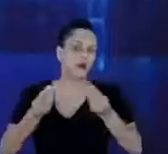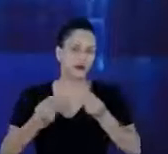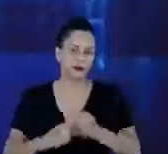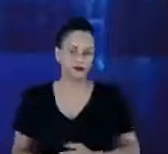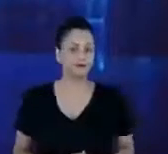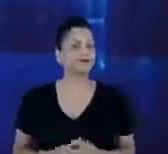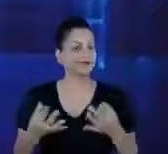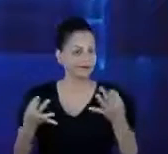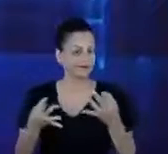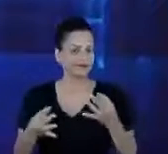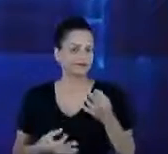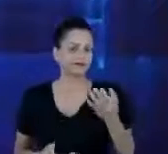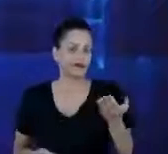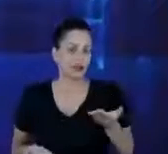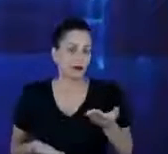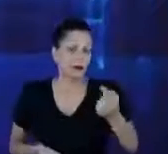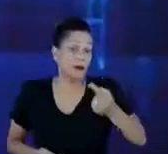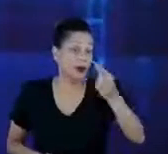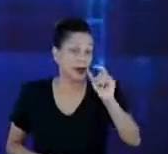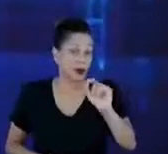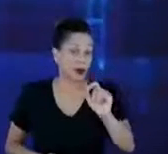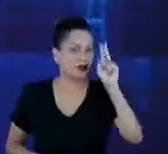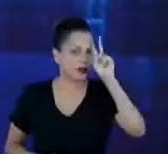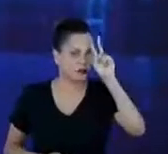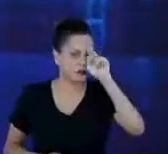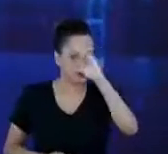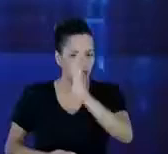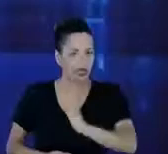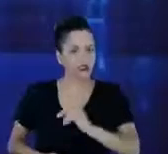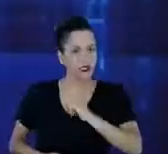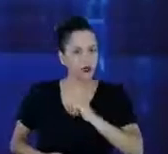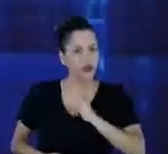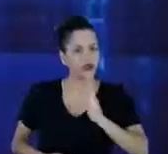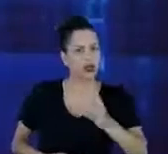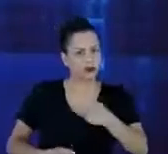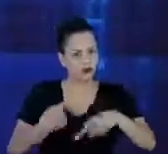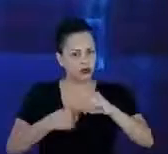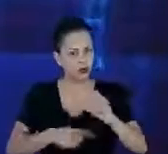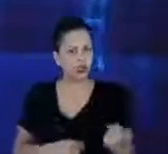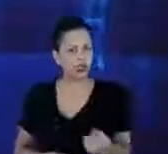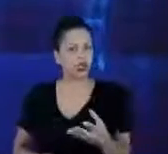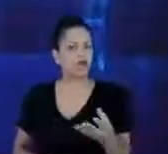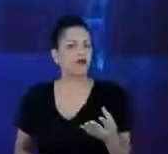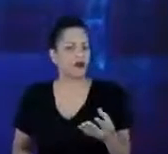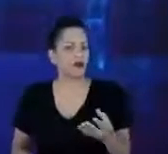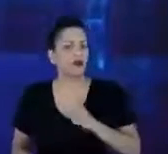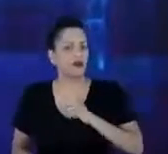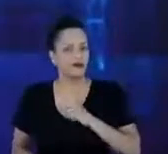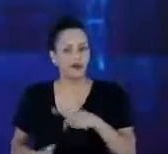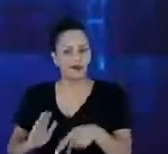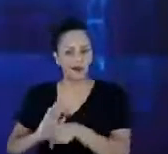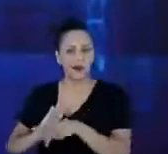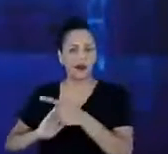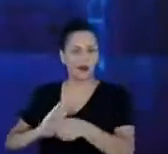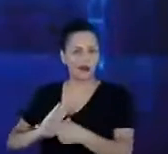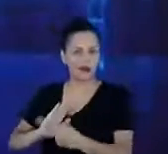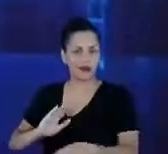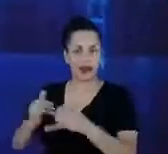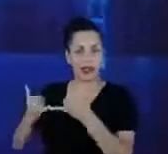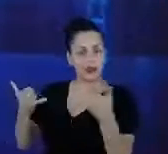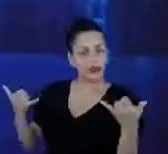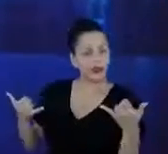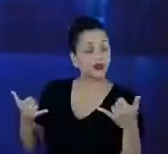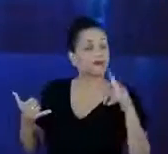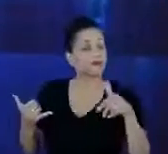primeiro tem que lembrar que o Brasil é altamente inovador e energia né a gente tem que não pode esquecer disso seja por causa do